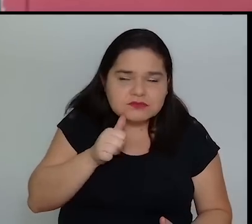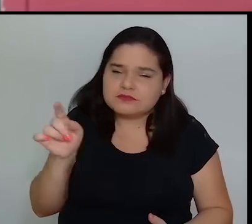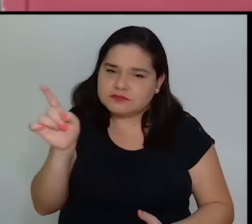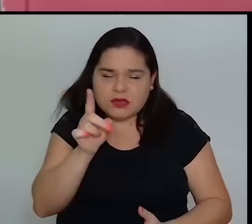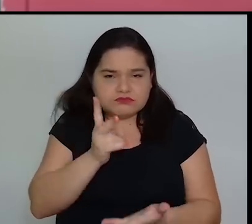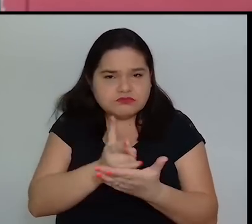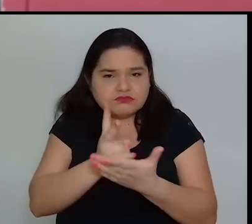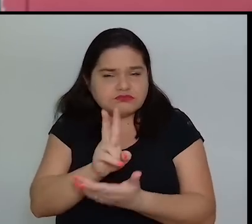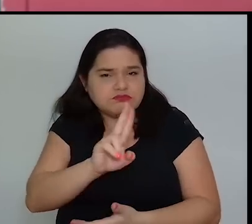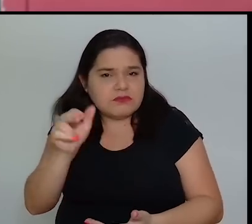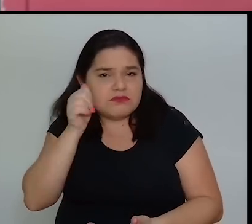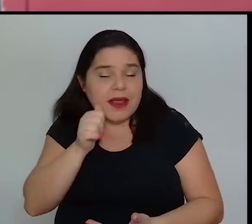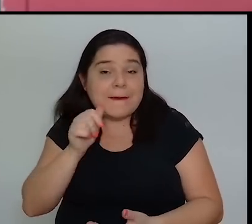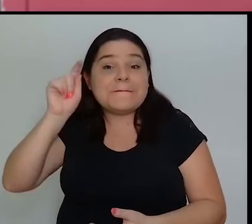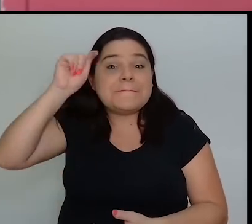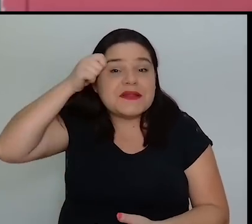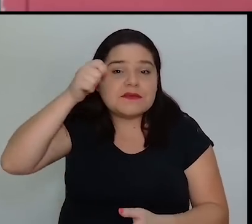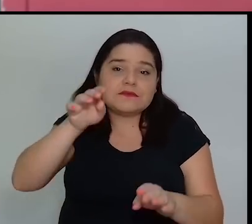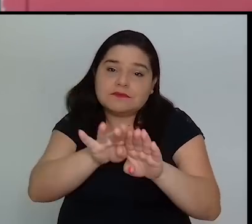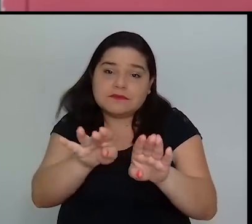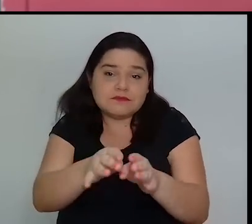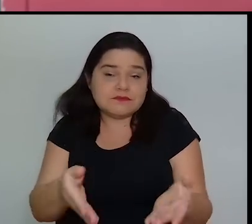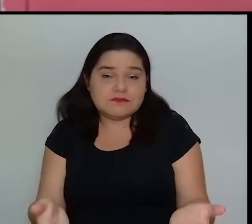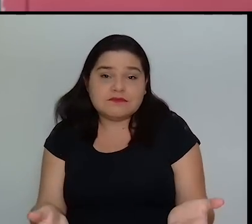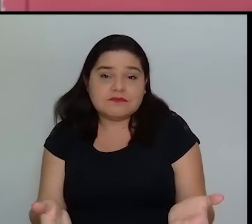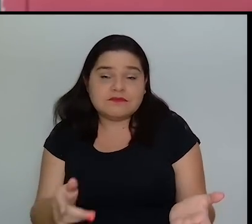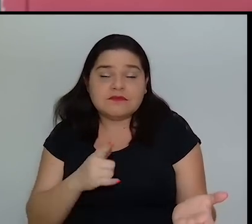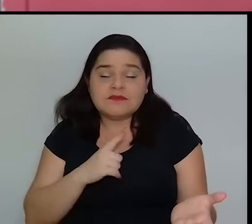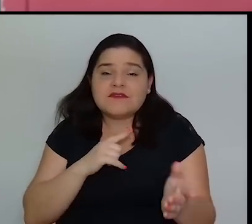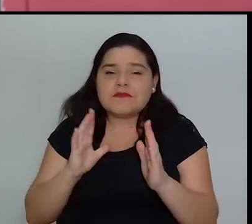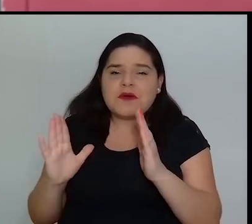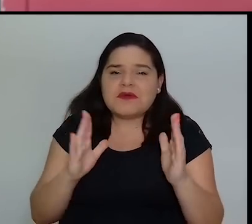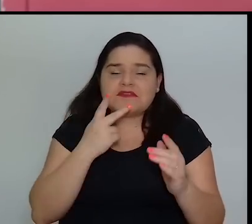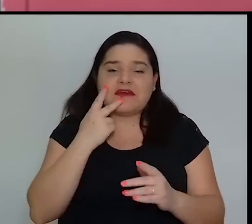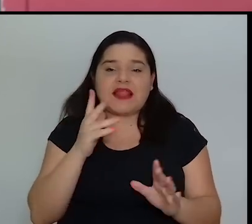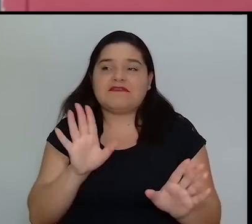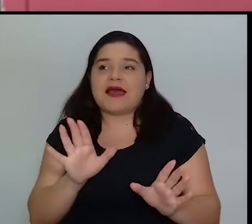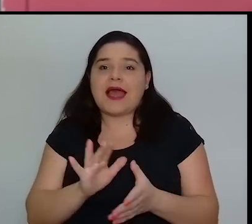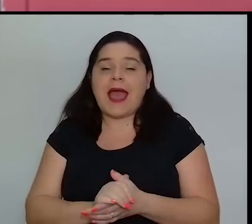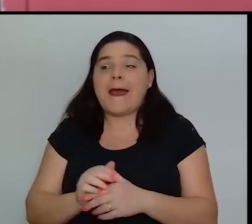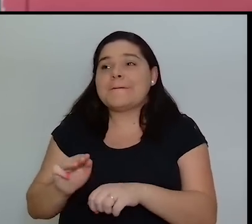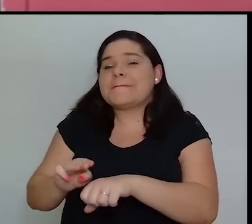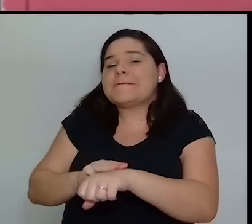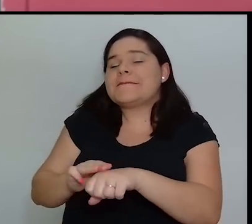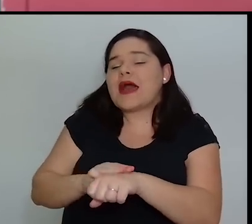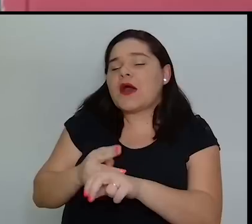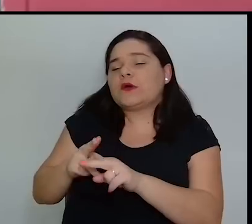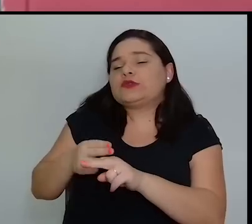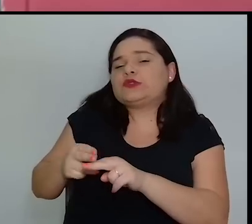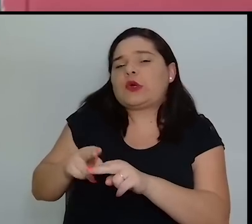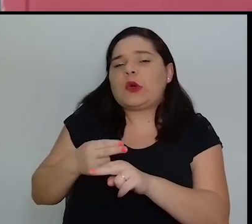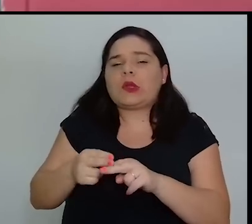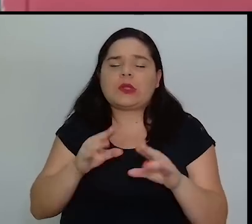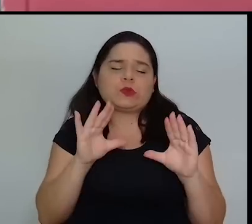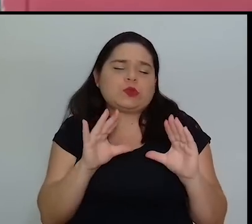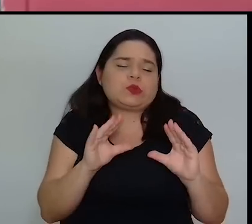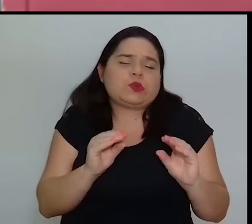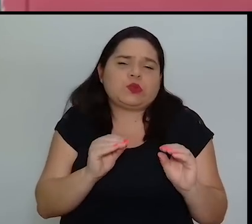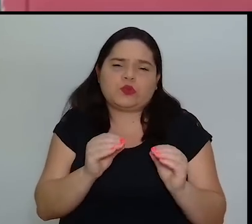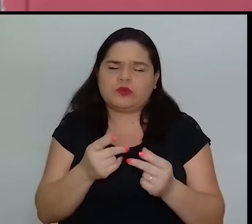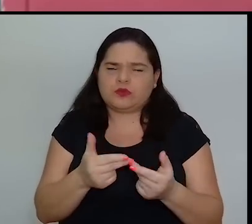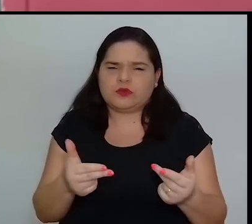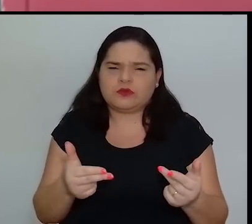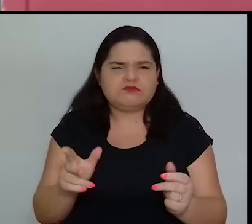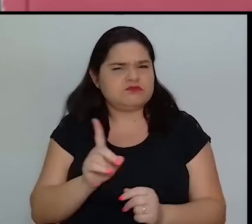coisa o preto é a mesma coisa Houve um momento em que chove de marrom bombom morando noturno escurinho mulatinho